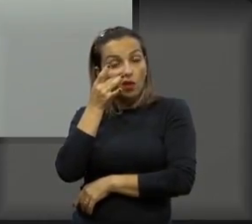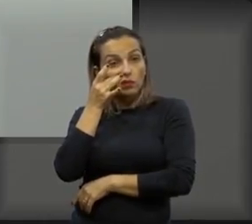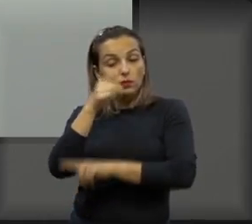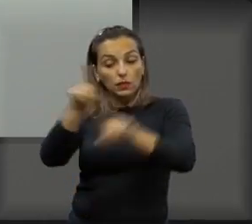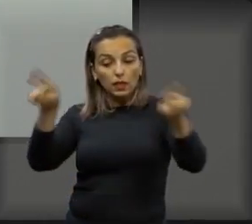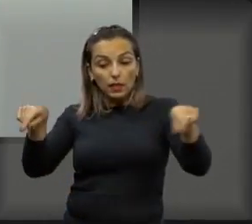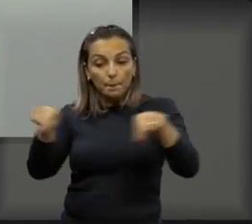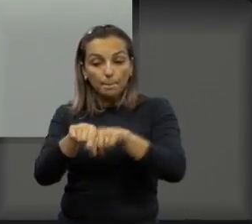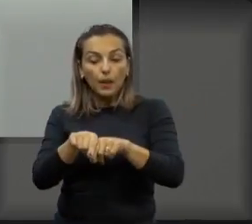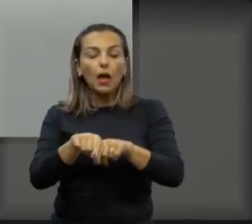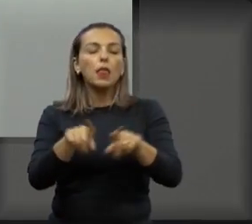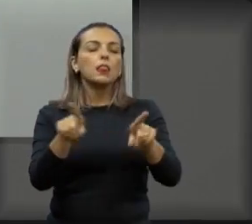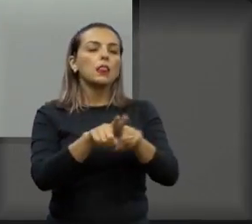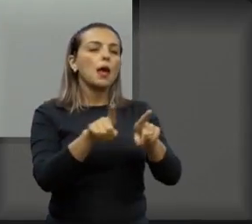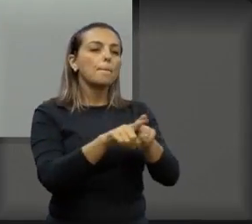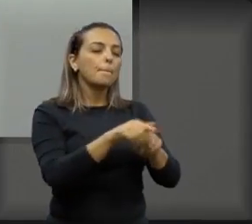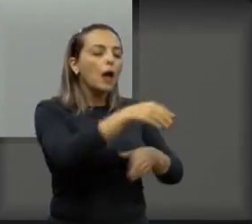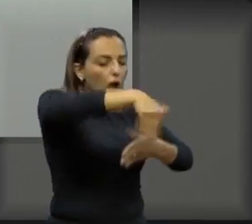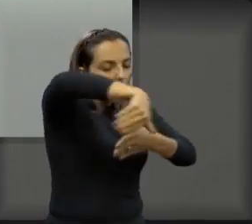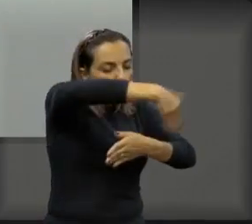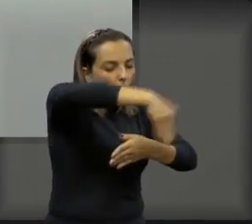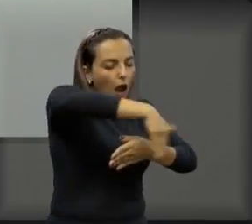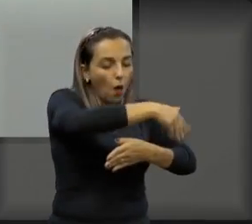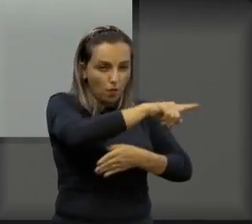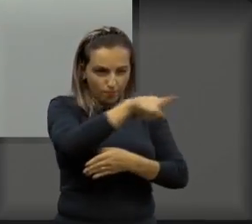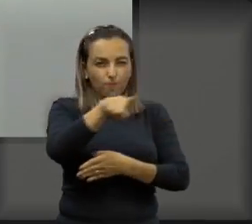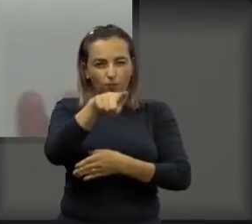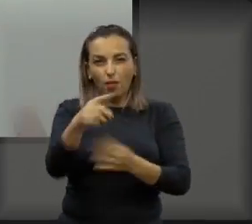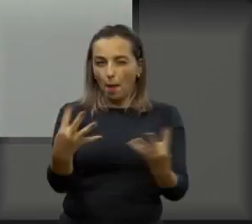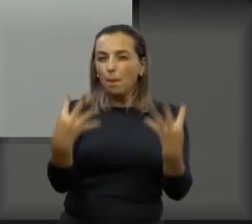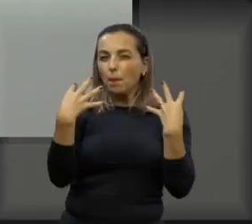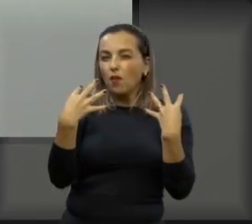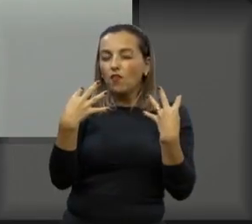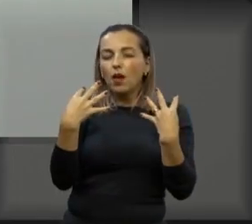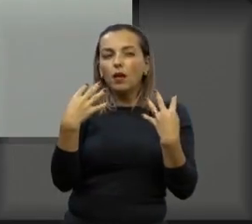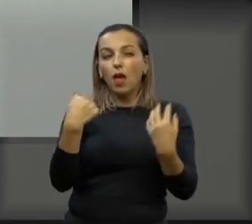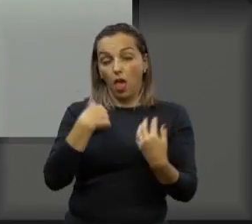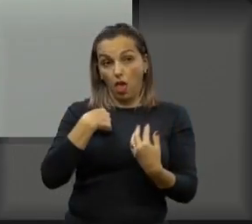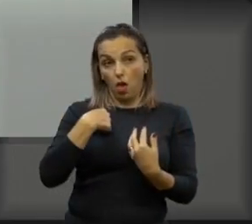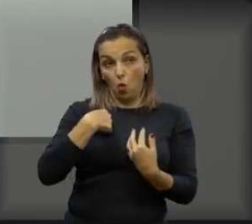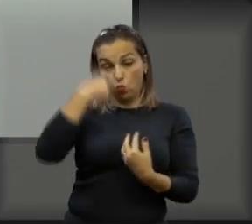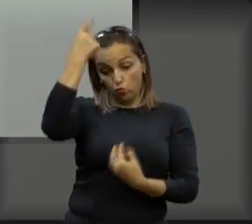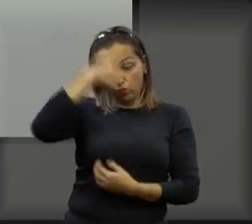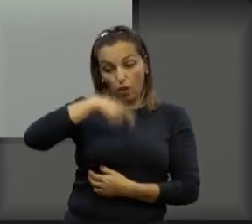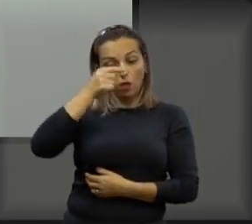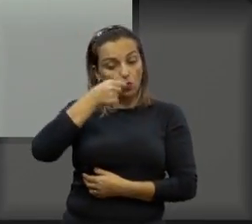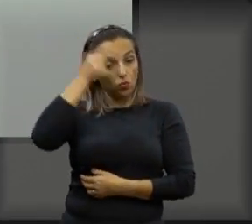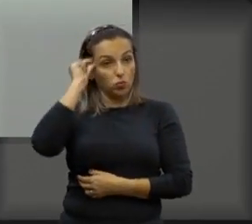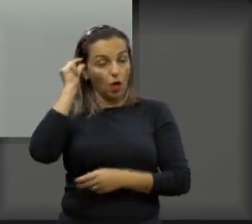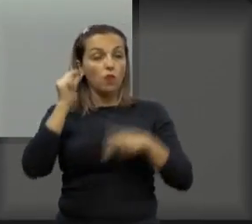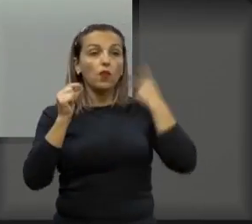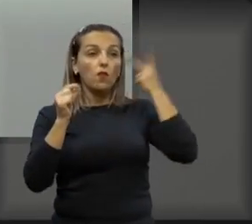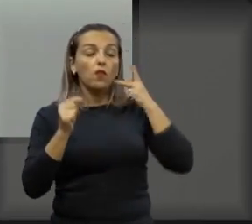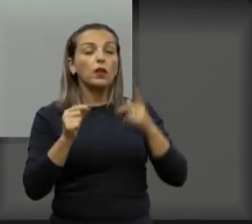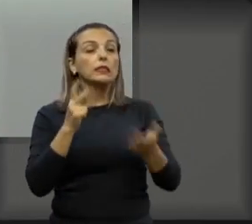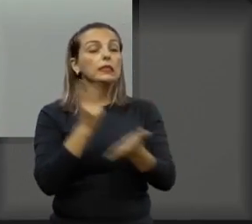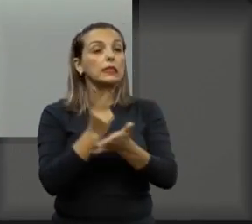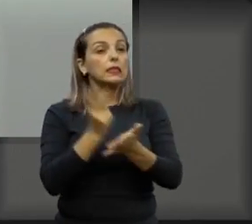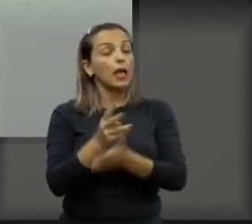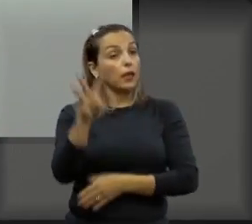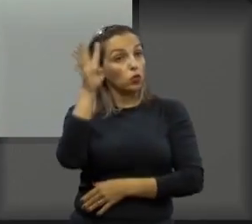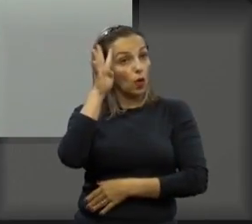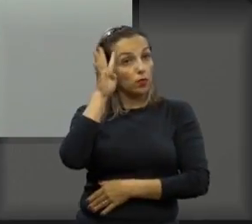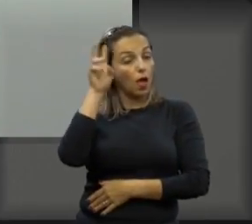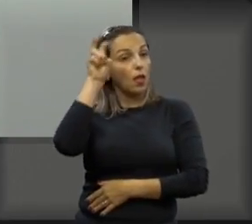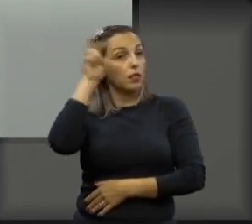como na rua. E eu lembro a você que está nos acompanhando. Eu, Marquese, vereador, toda quarta, quinta e